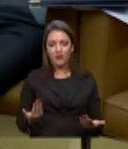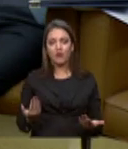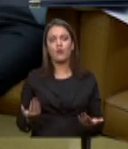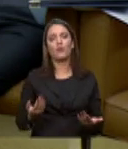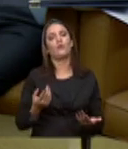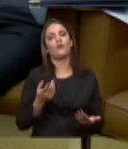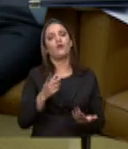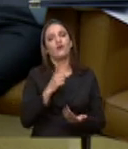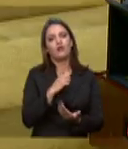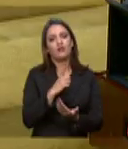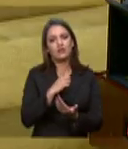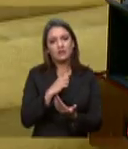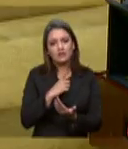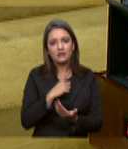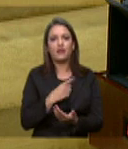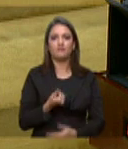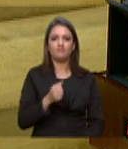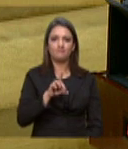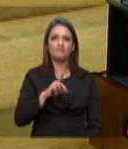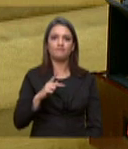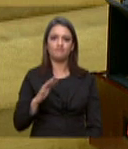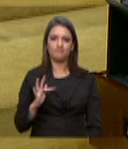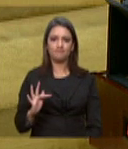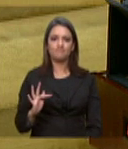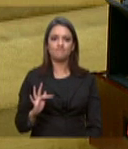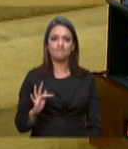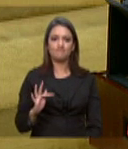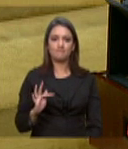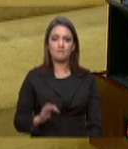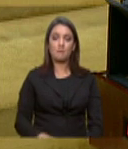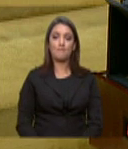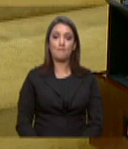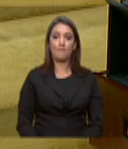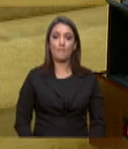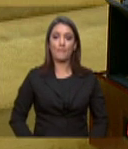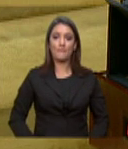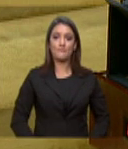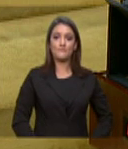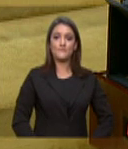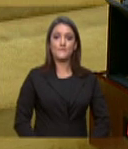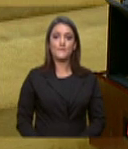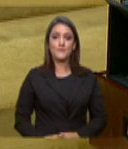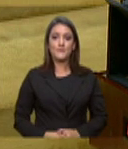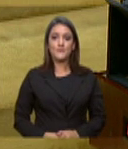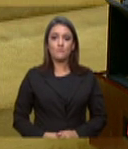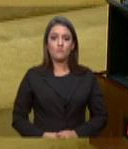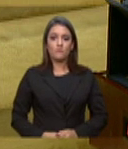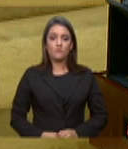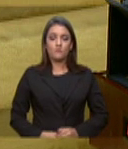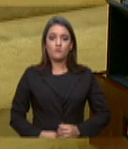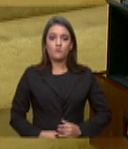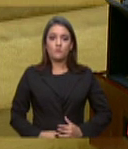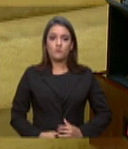aqui dentro dessa arguição. E reforçando, aqui saindo até um pouco do